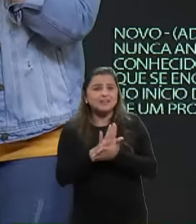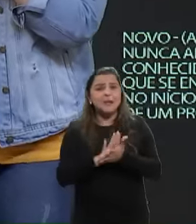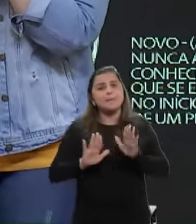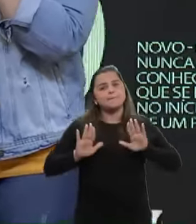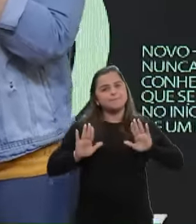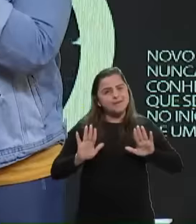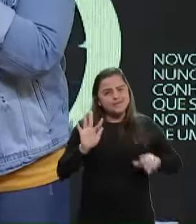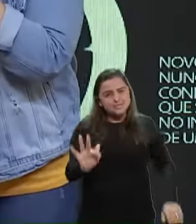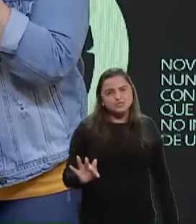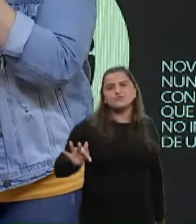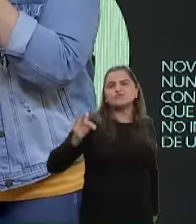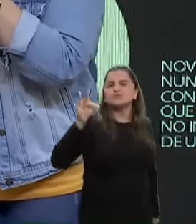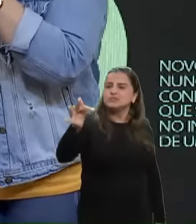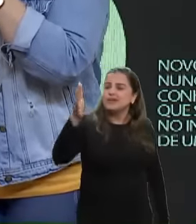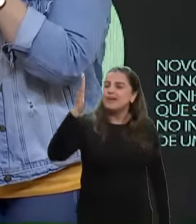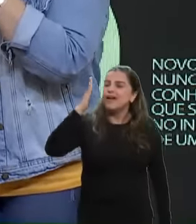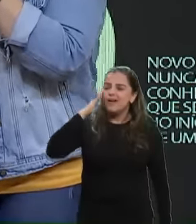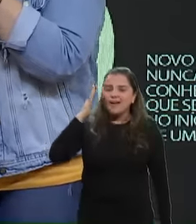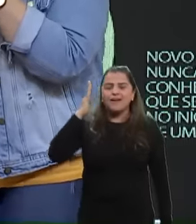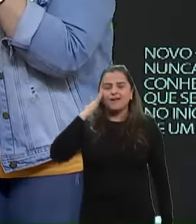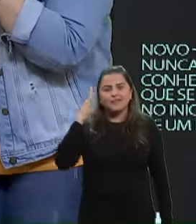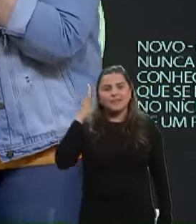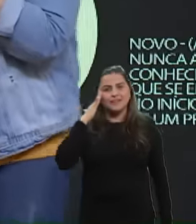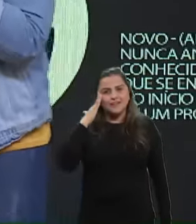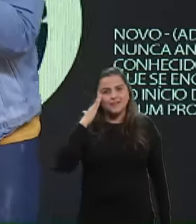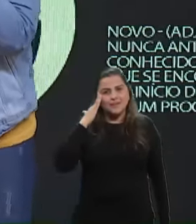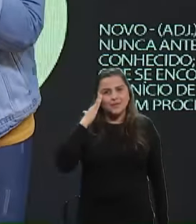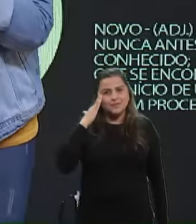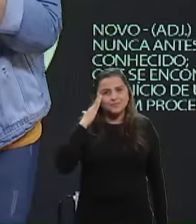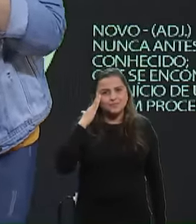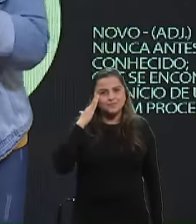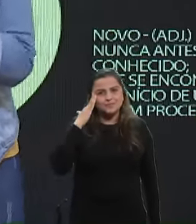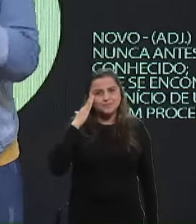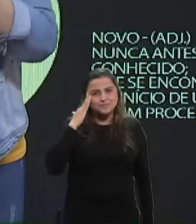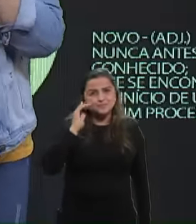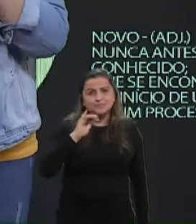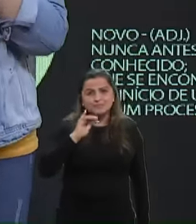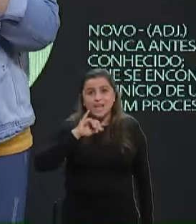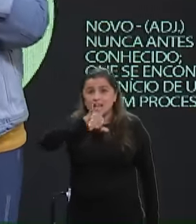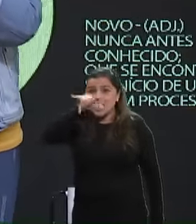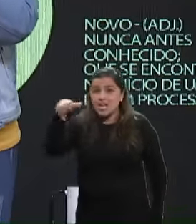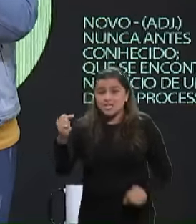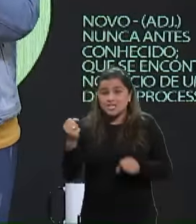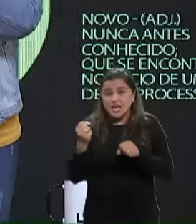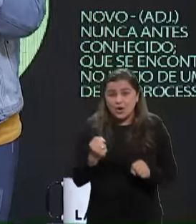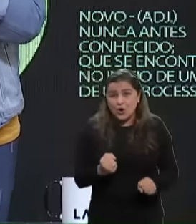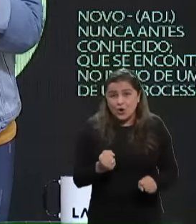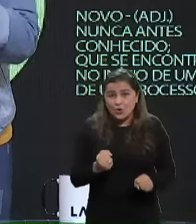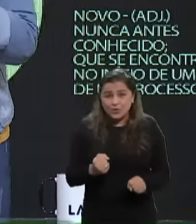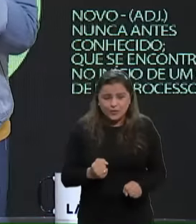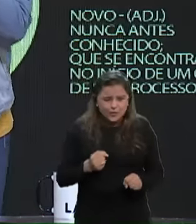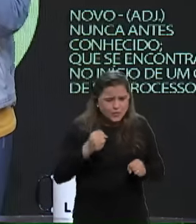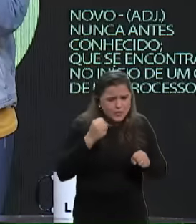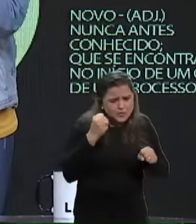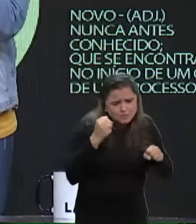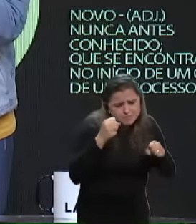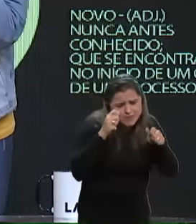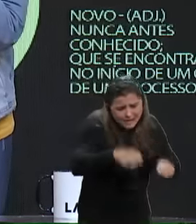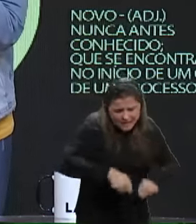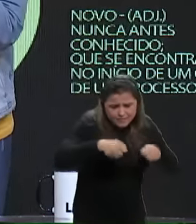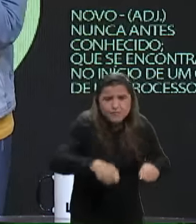Mas no futuro você vai compreender. Jacó cavou um poço porque precisava